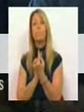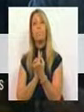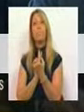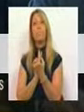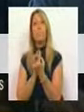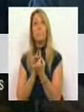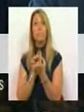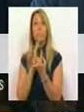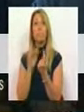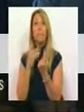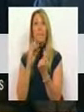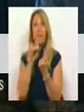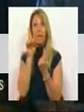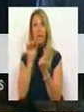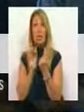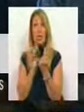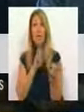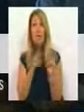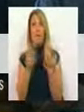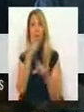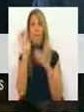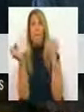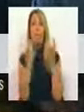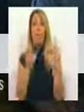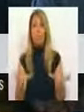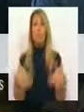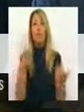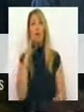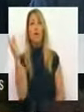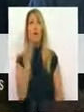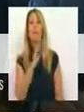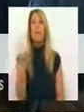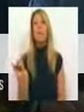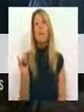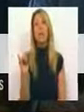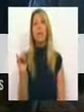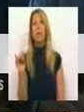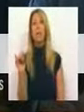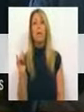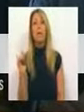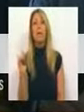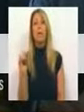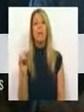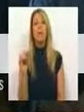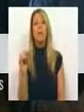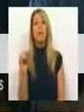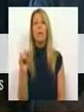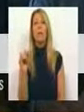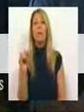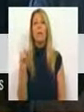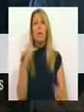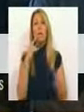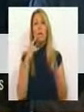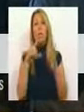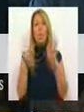nesta questão que se fala da reforma da floresta, podermos tentar minimizar aquilo que tem sido a